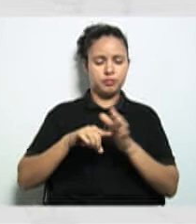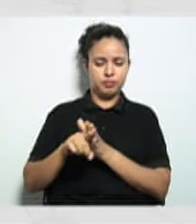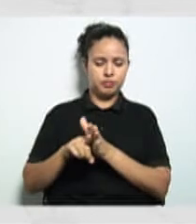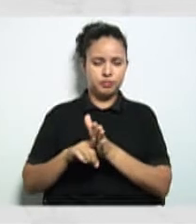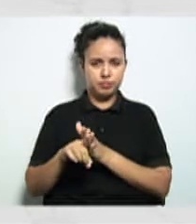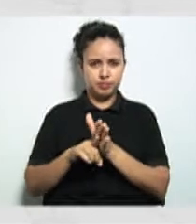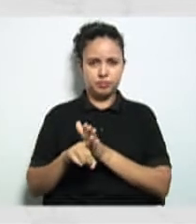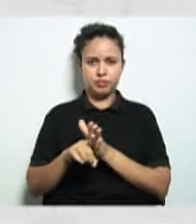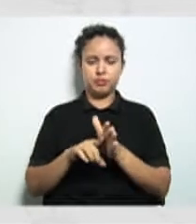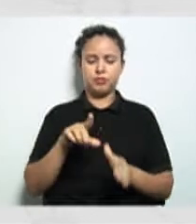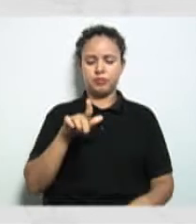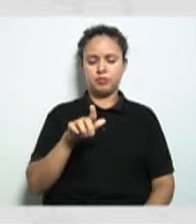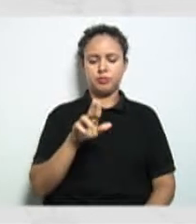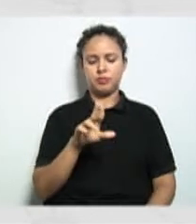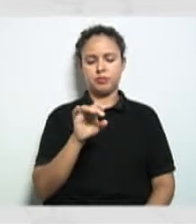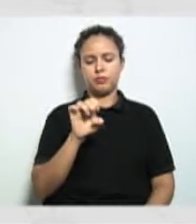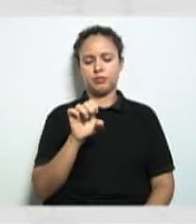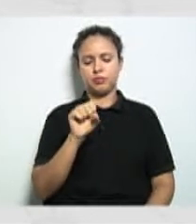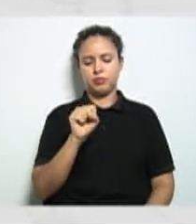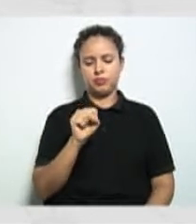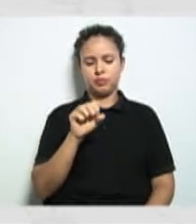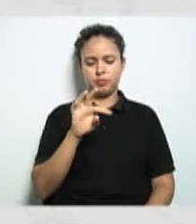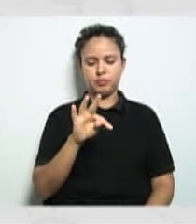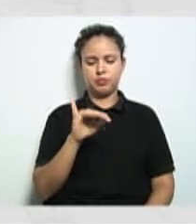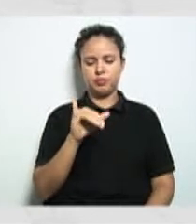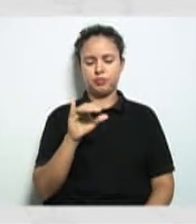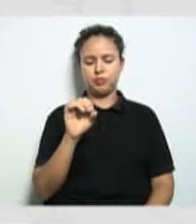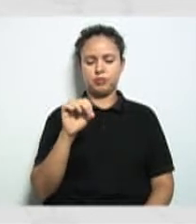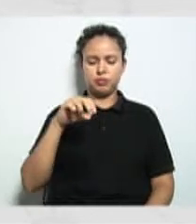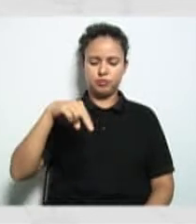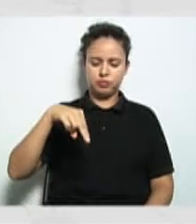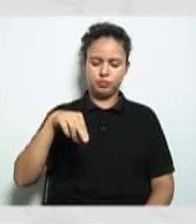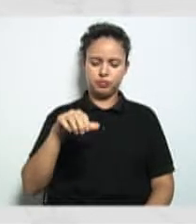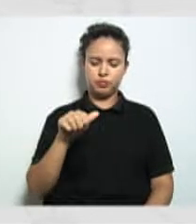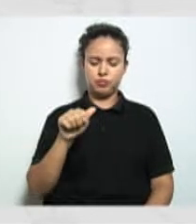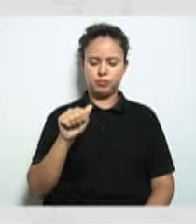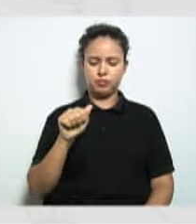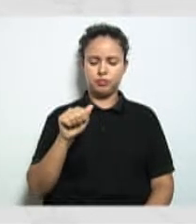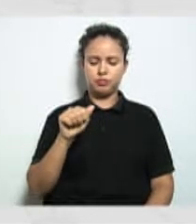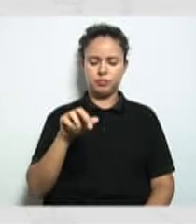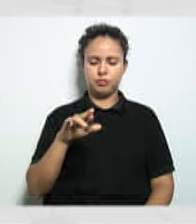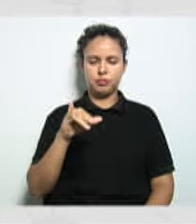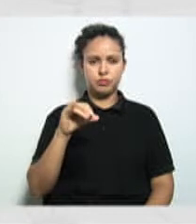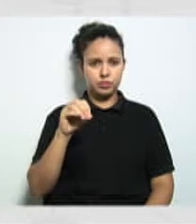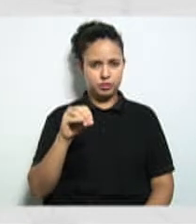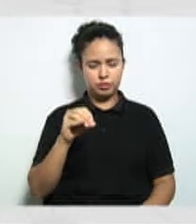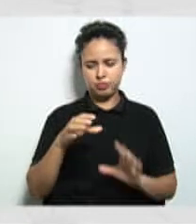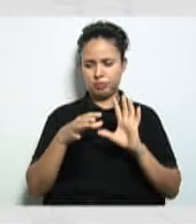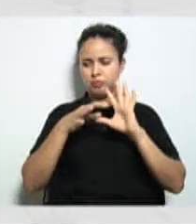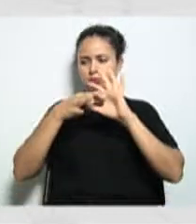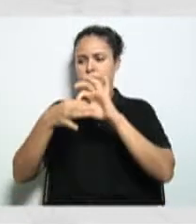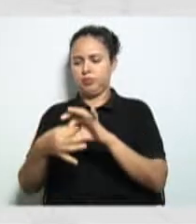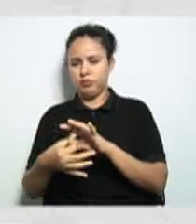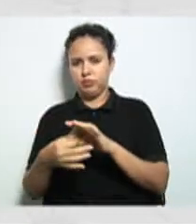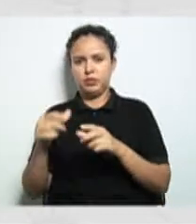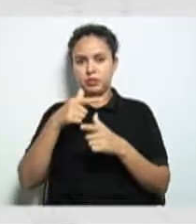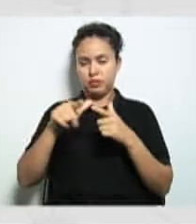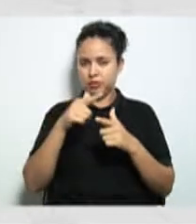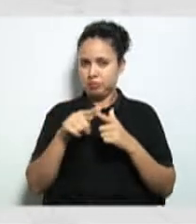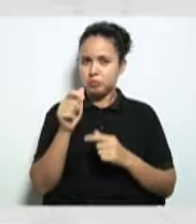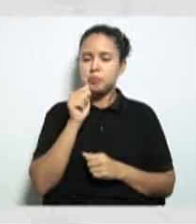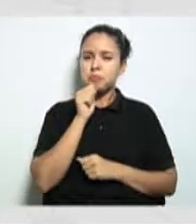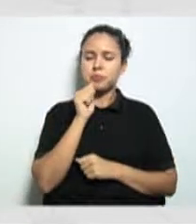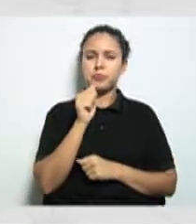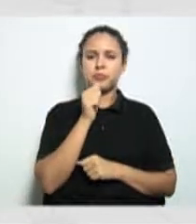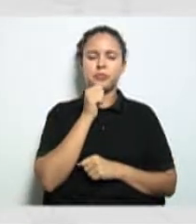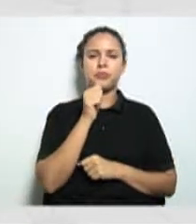não deve estar relacionado ao problema